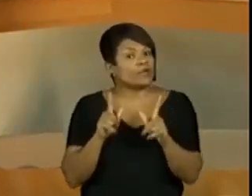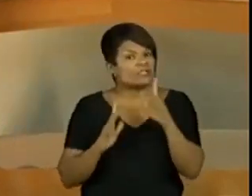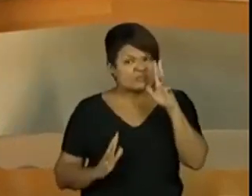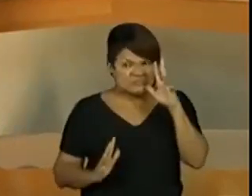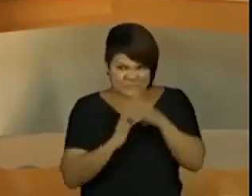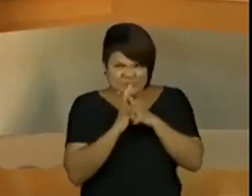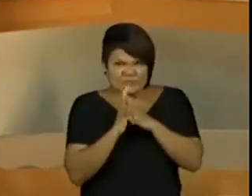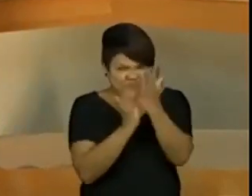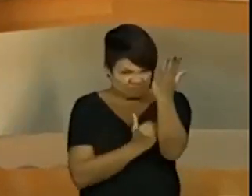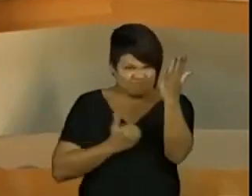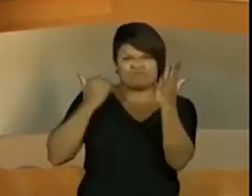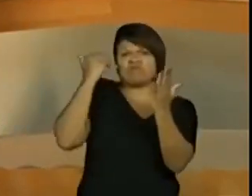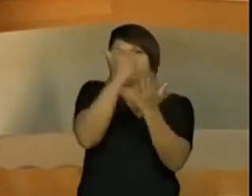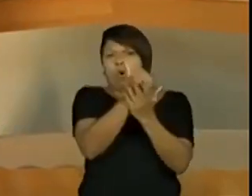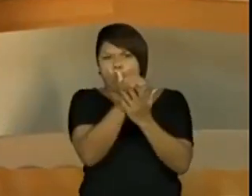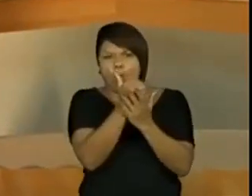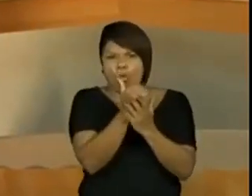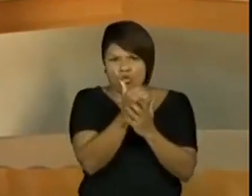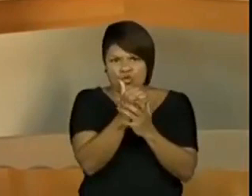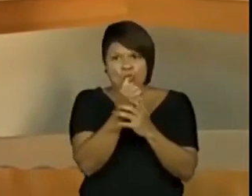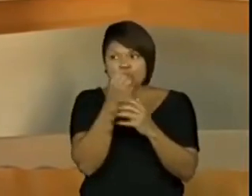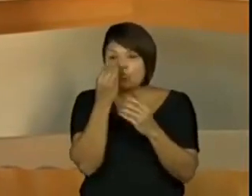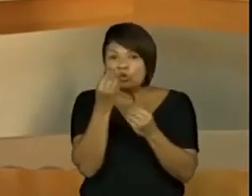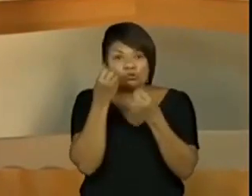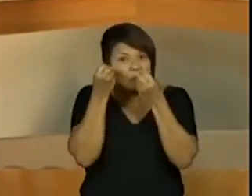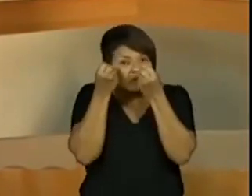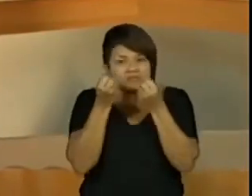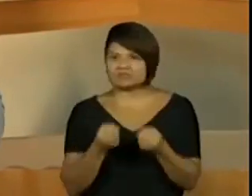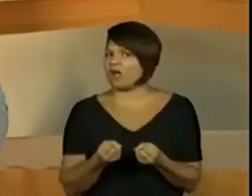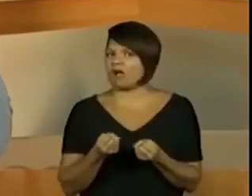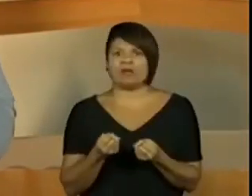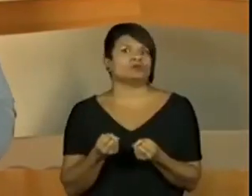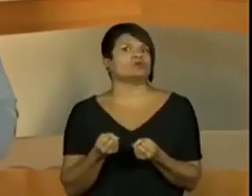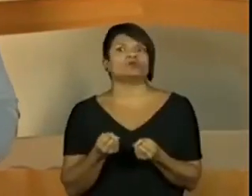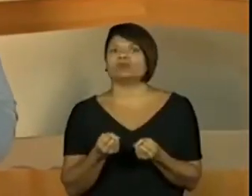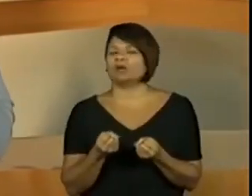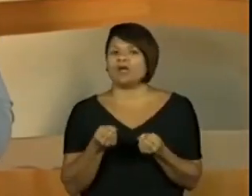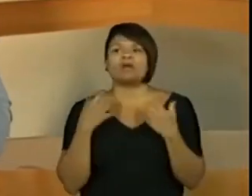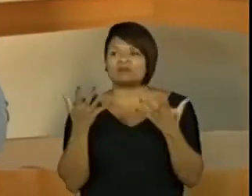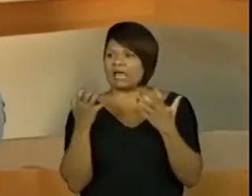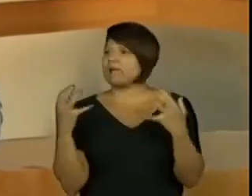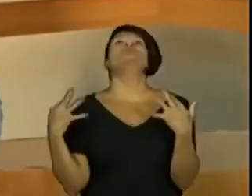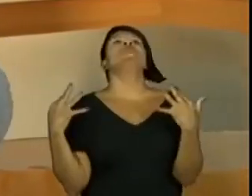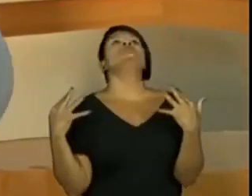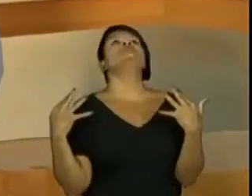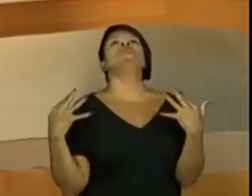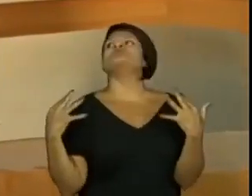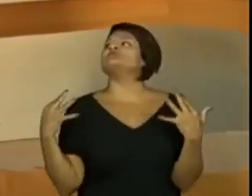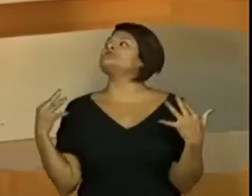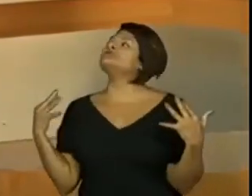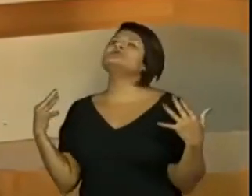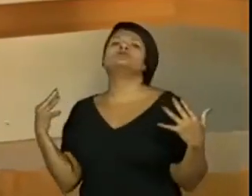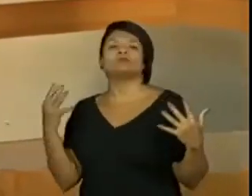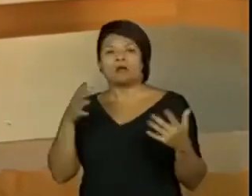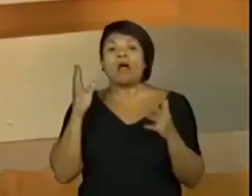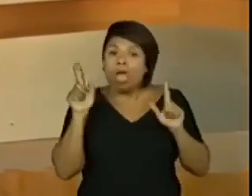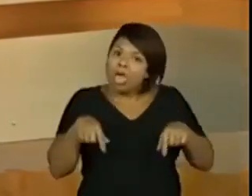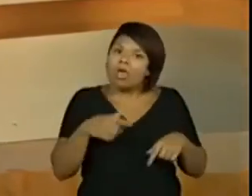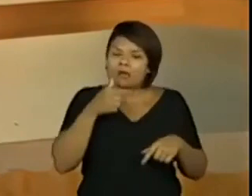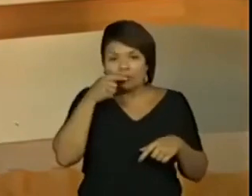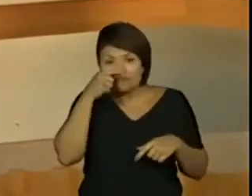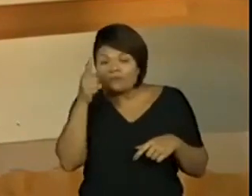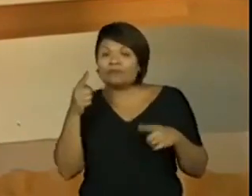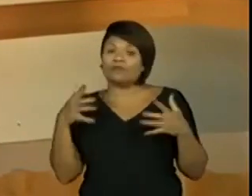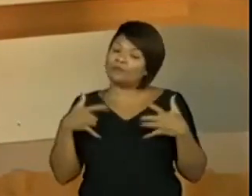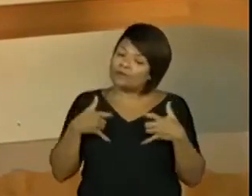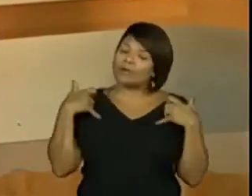mostrar para todas as outras moças, impactar, isso é vaidade. E ela toma, né, todo o